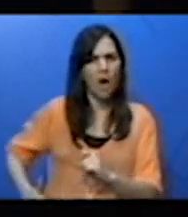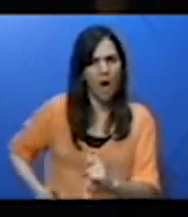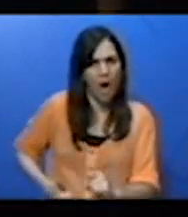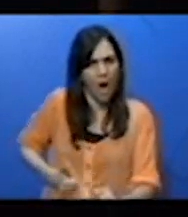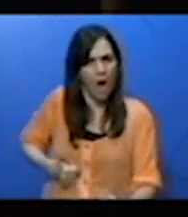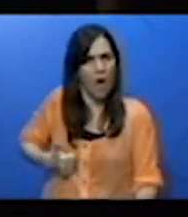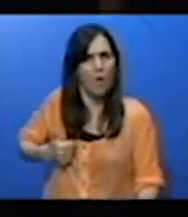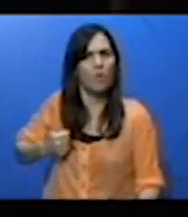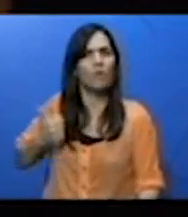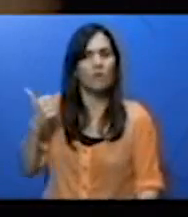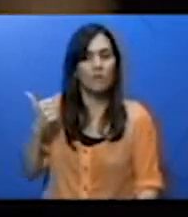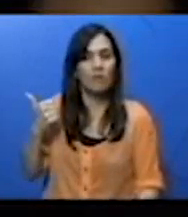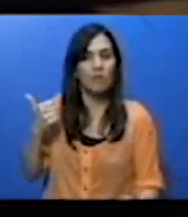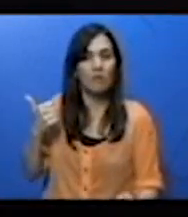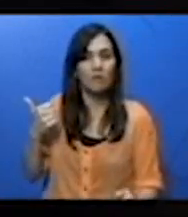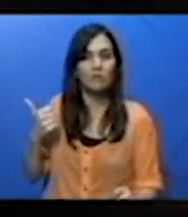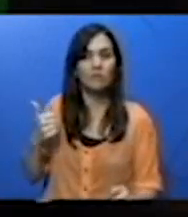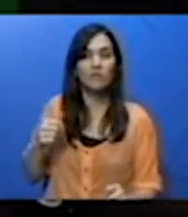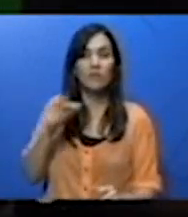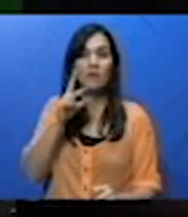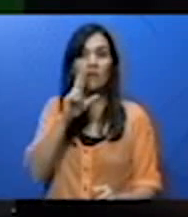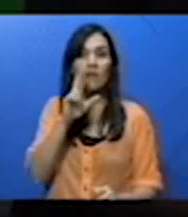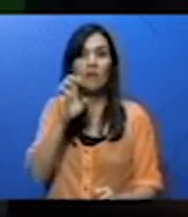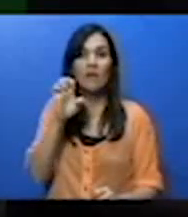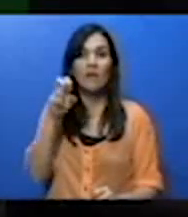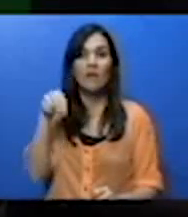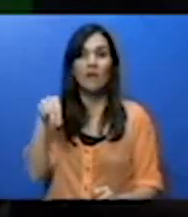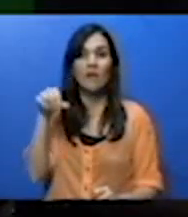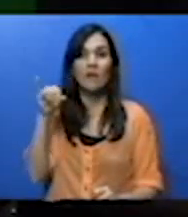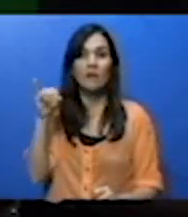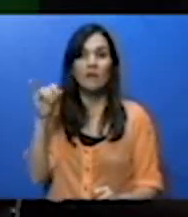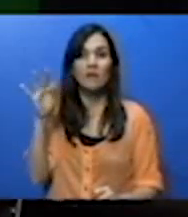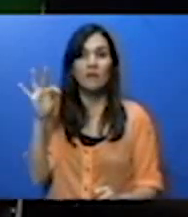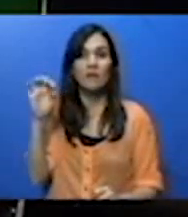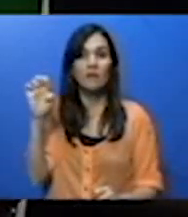Arrogante. E renitente.